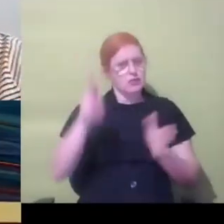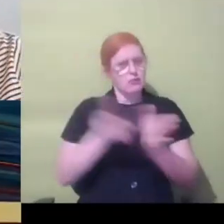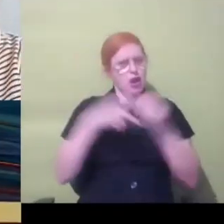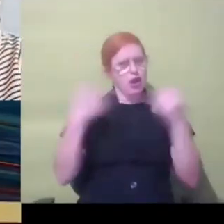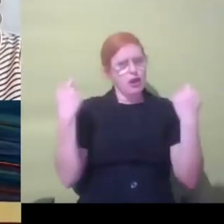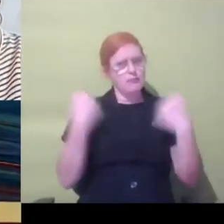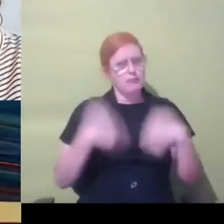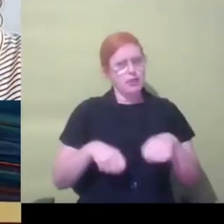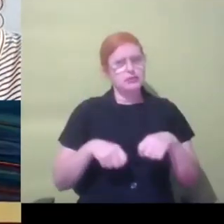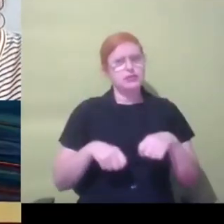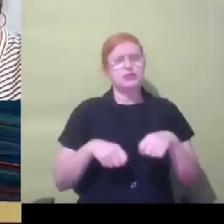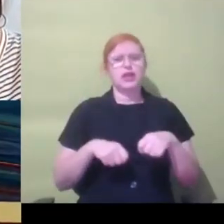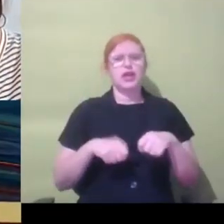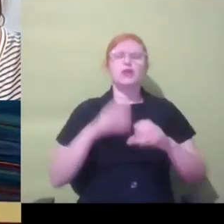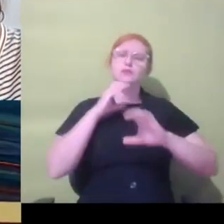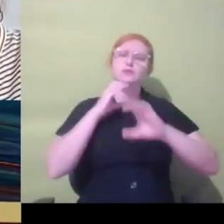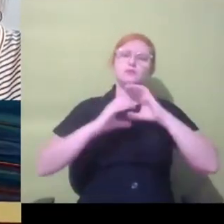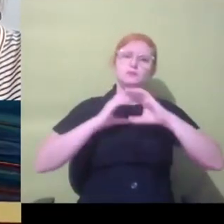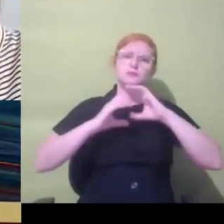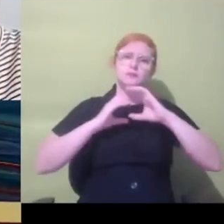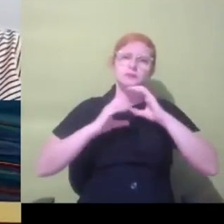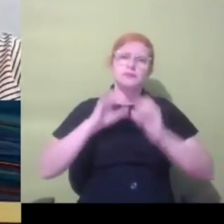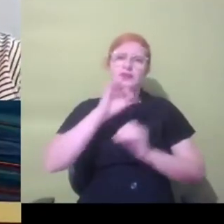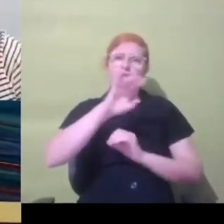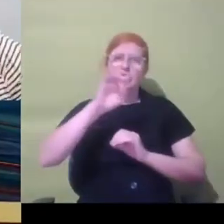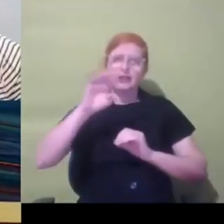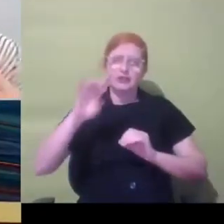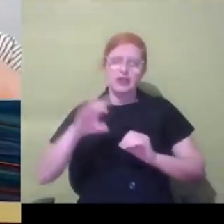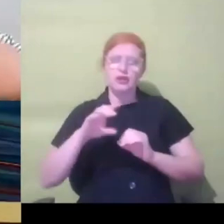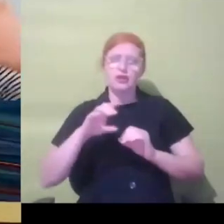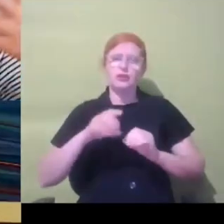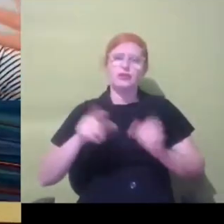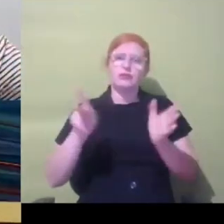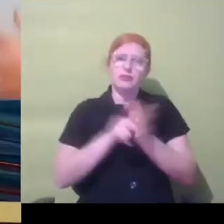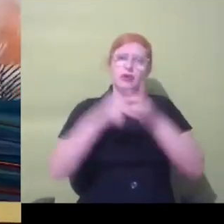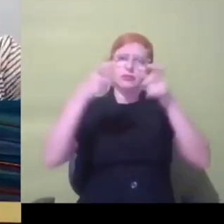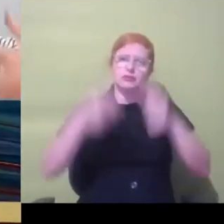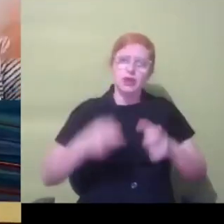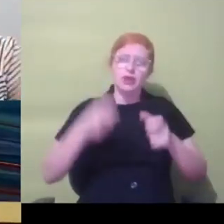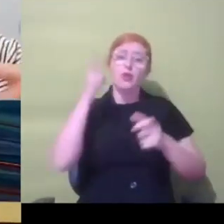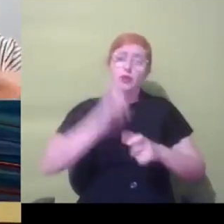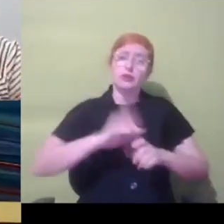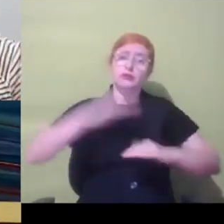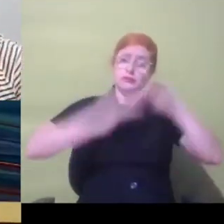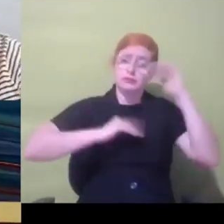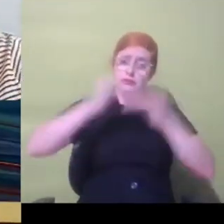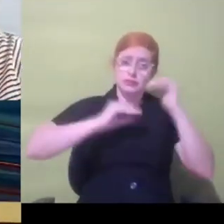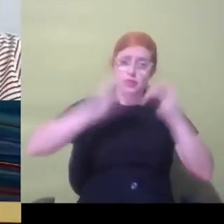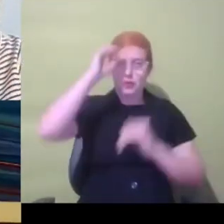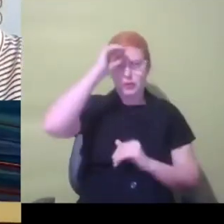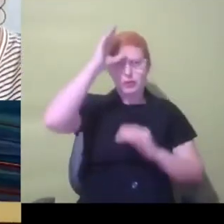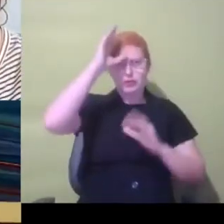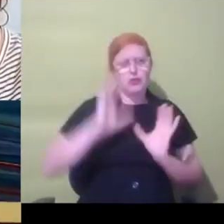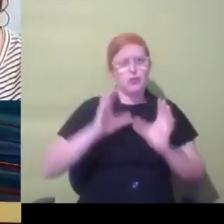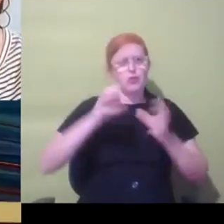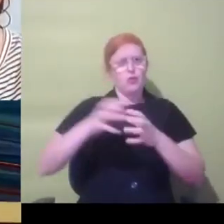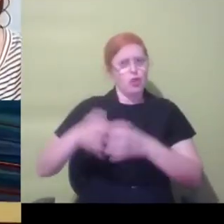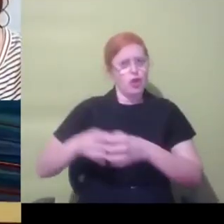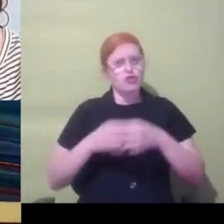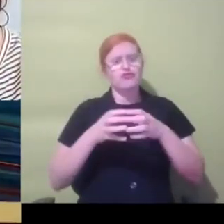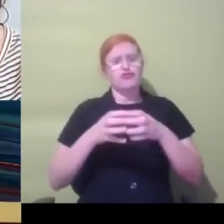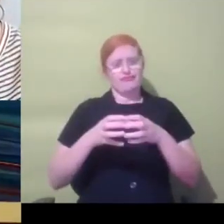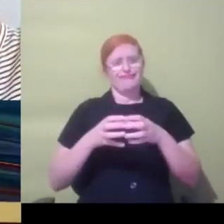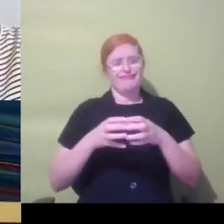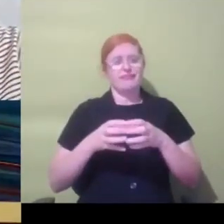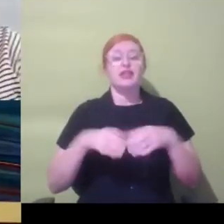sua capacidade de comunicação, cada uma no seu espaço, vai construindo esse conhecimento coletivo, né? Que nem